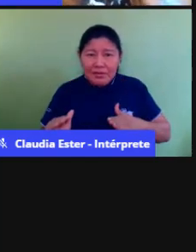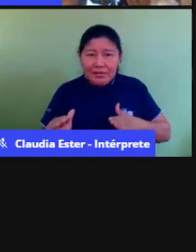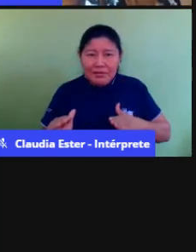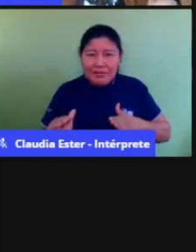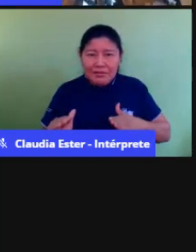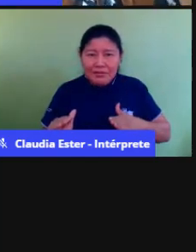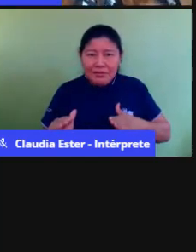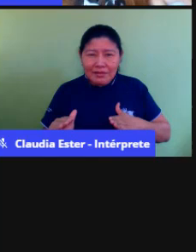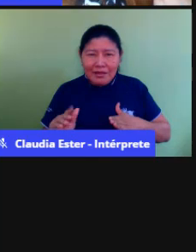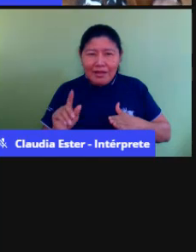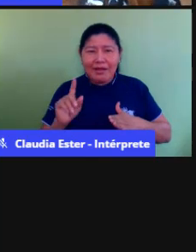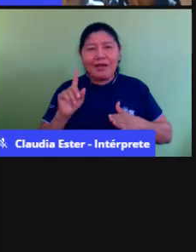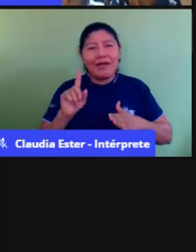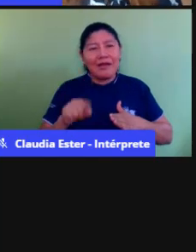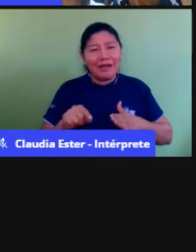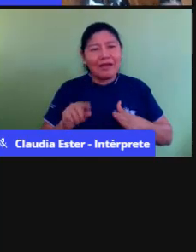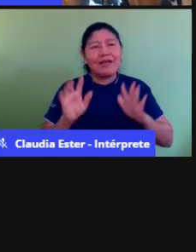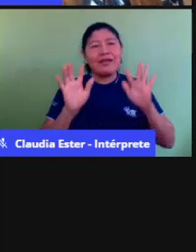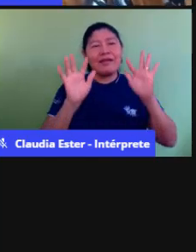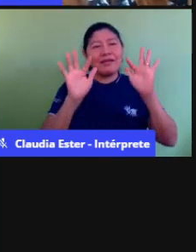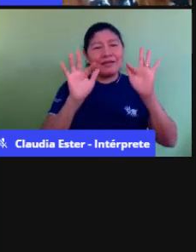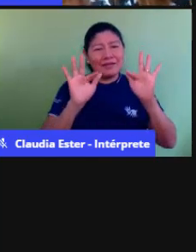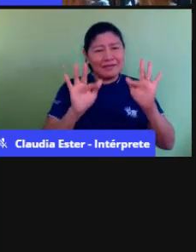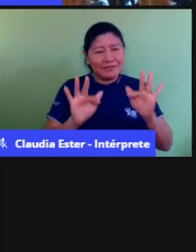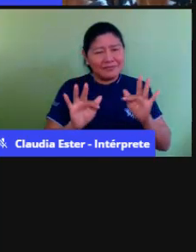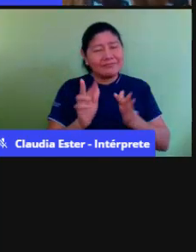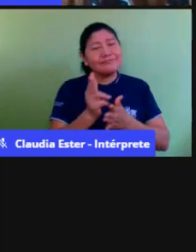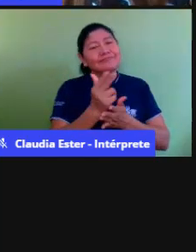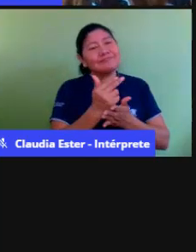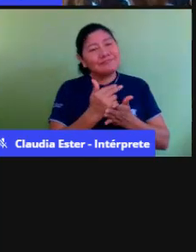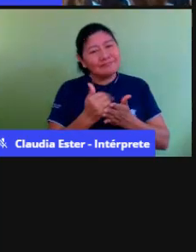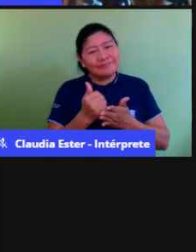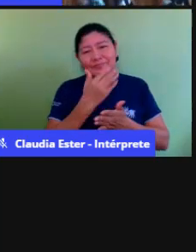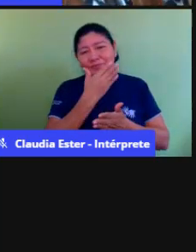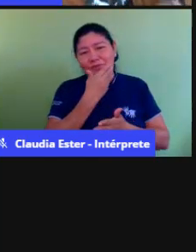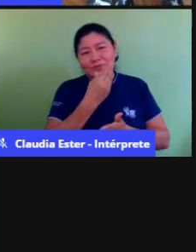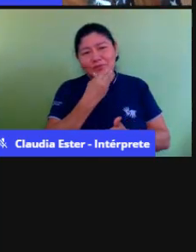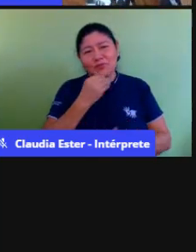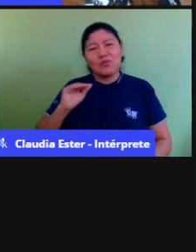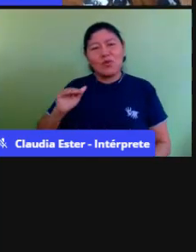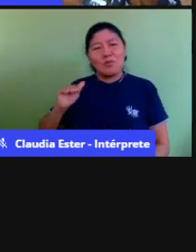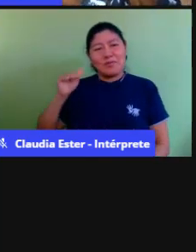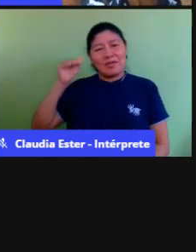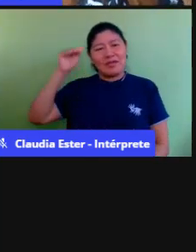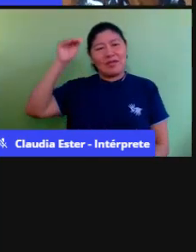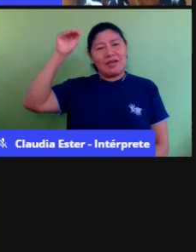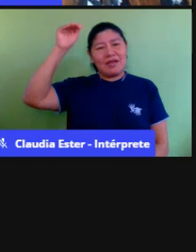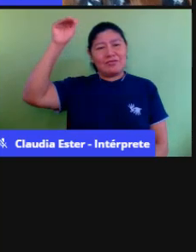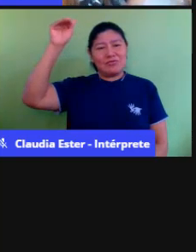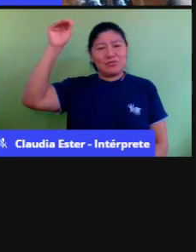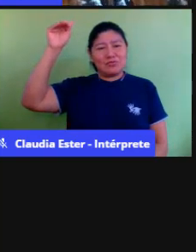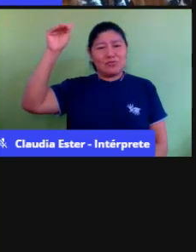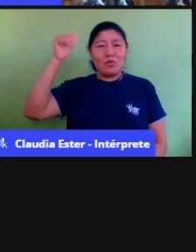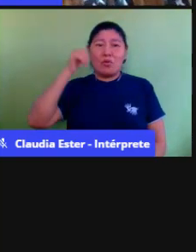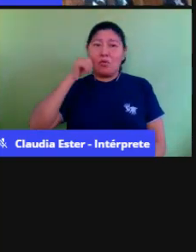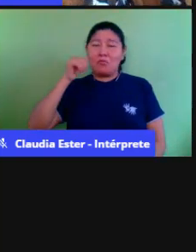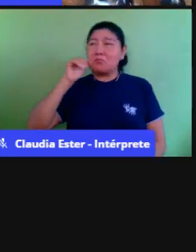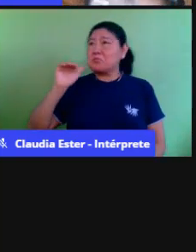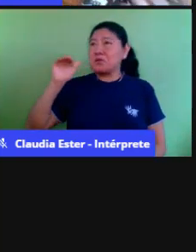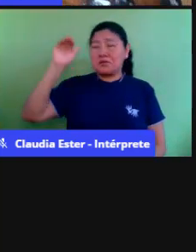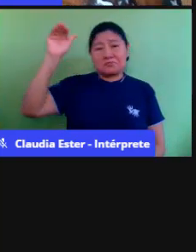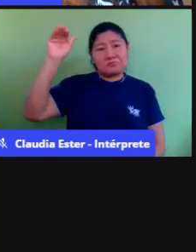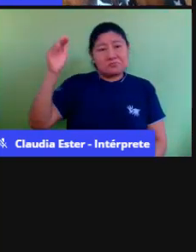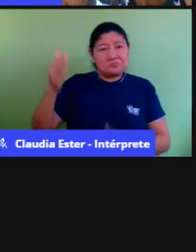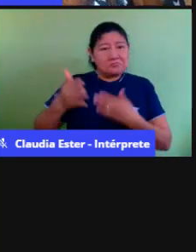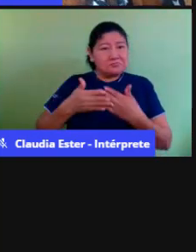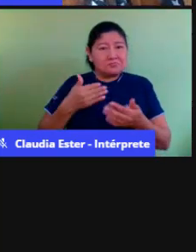ele é o resultado final do trabalho de um adulto, de uma pessoa adulta. Mas por quê? O que